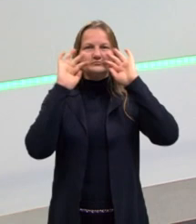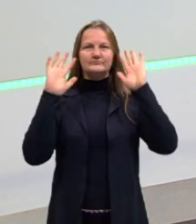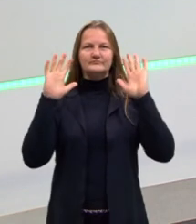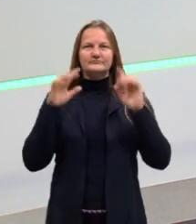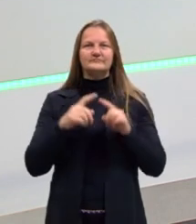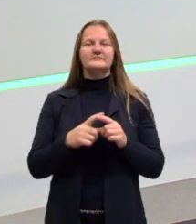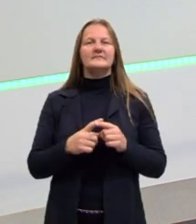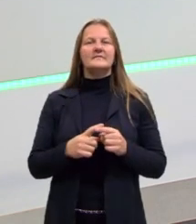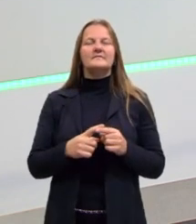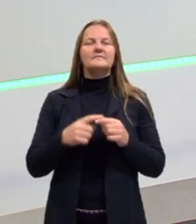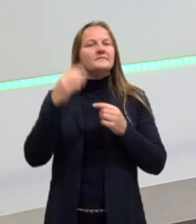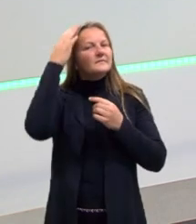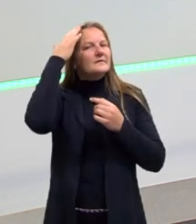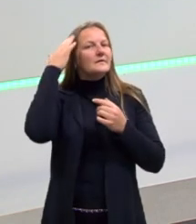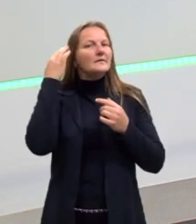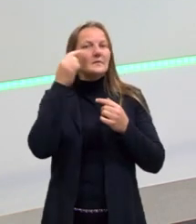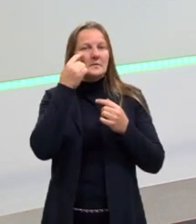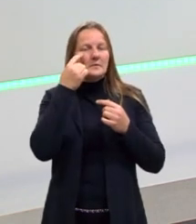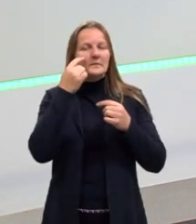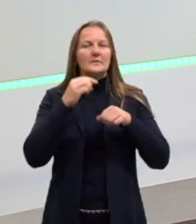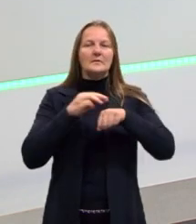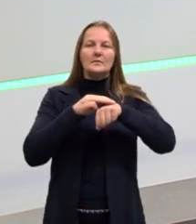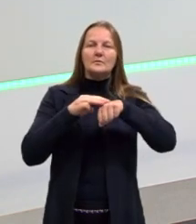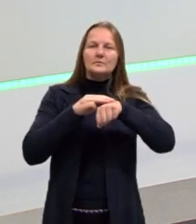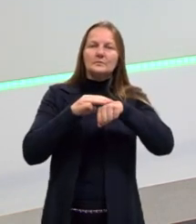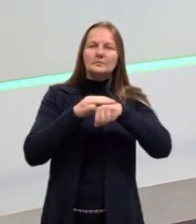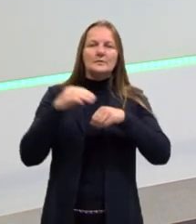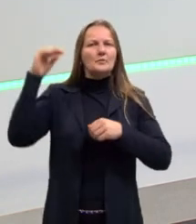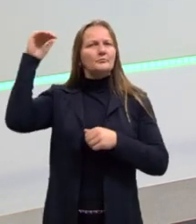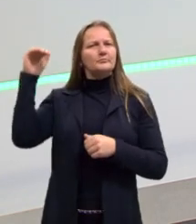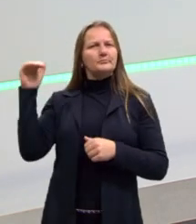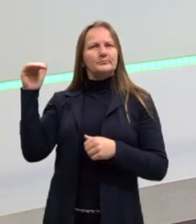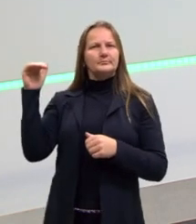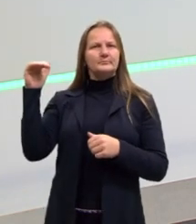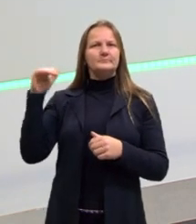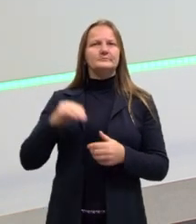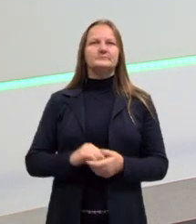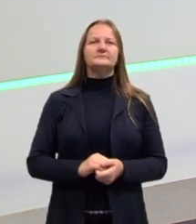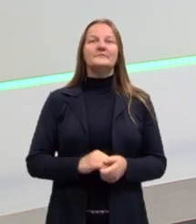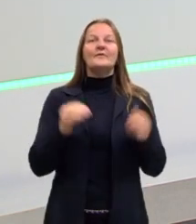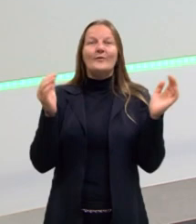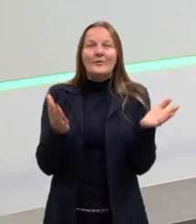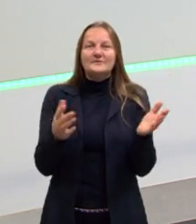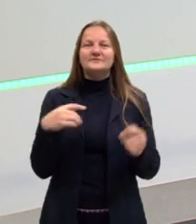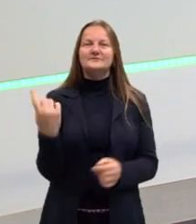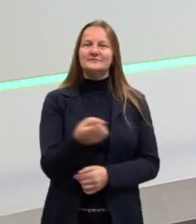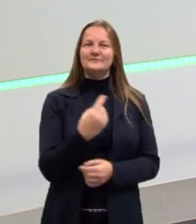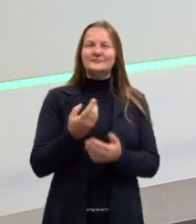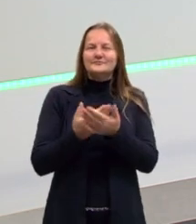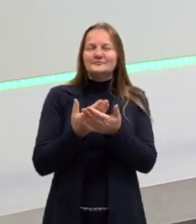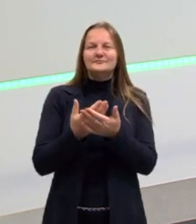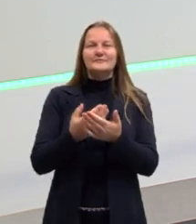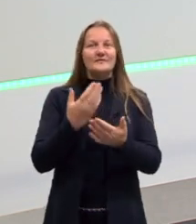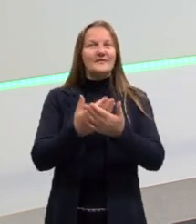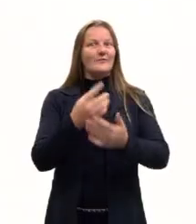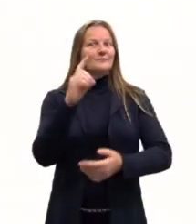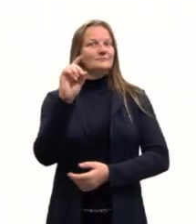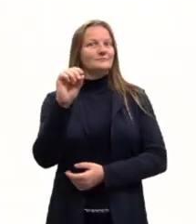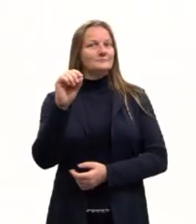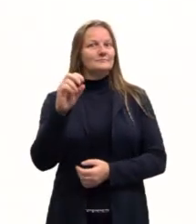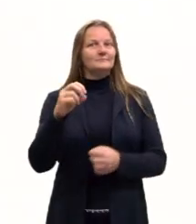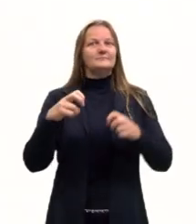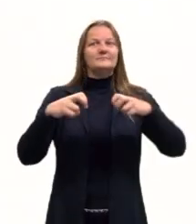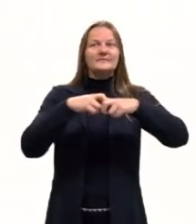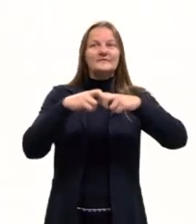olhos e cabelos castanhos e estatura baixa E hoje nós vamos ver aula 10 de